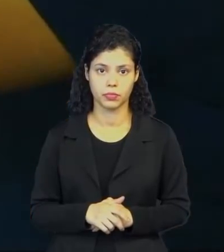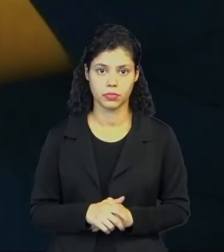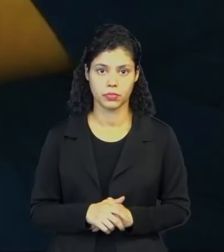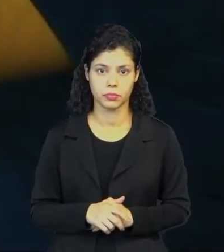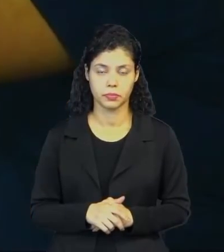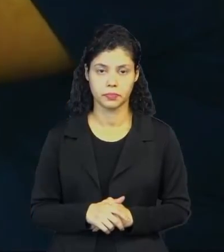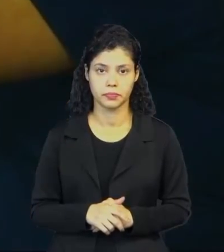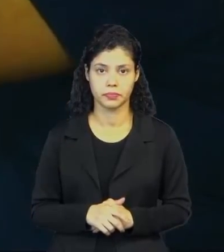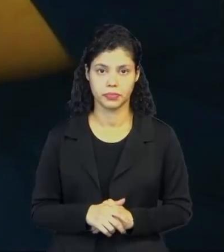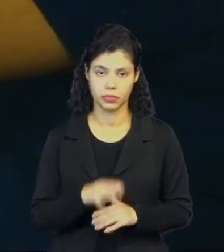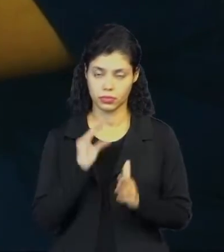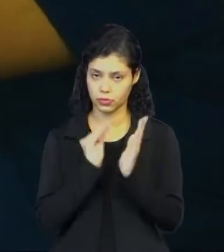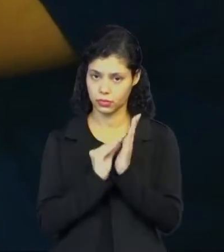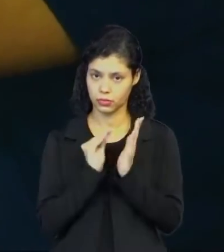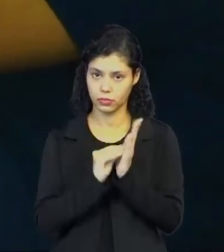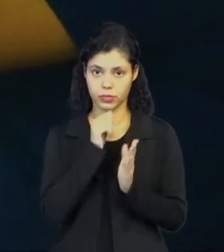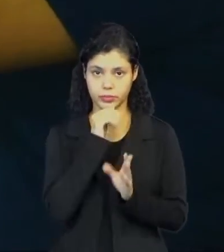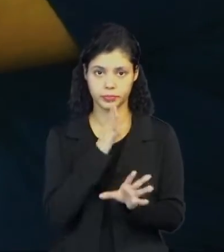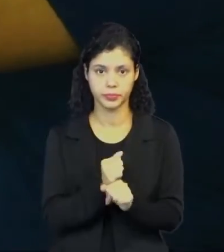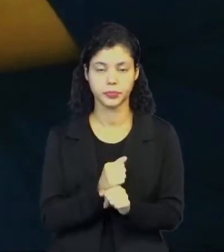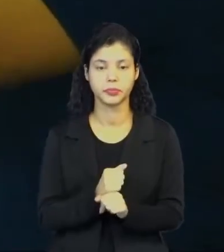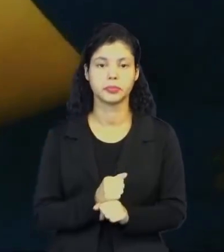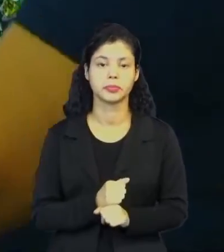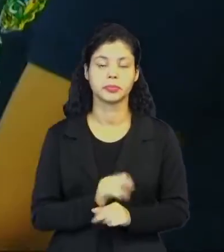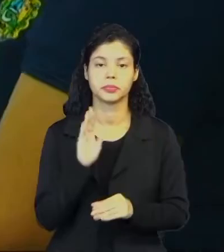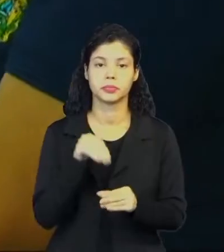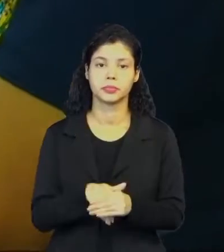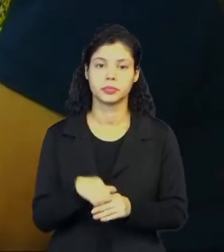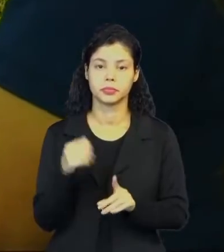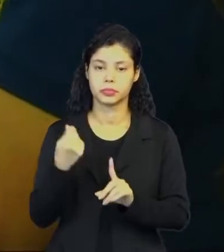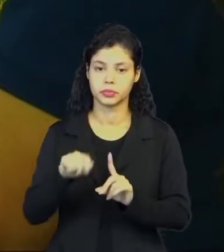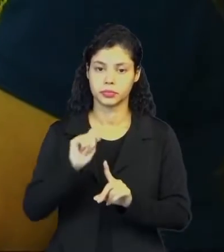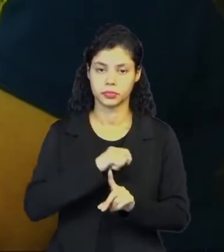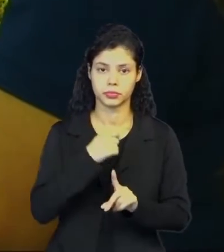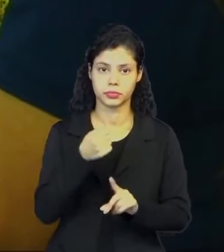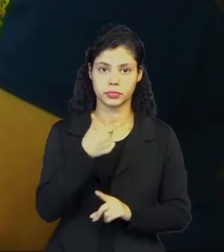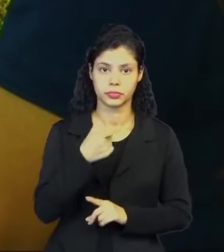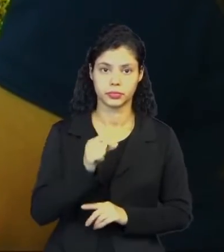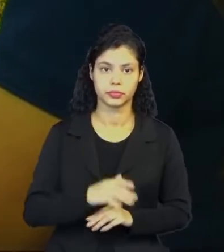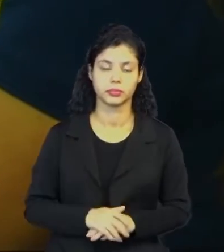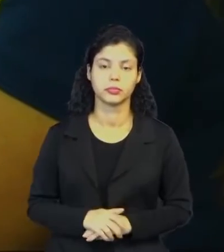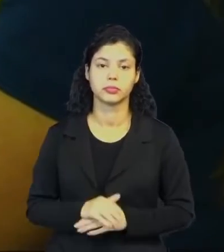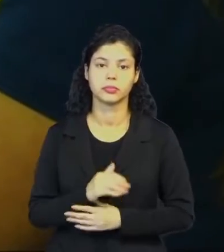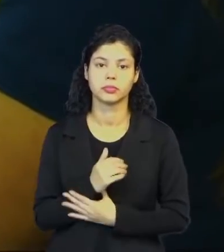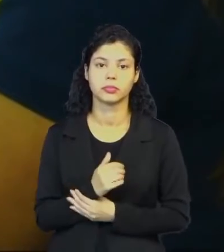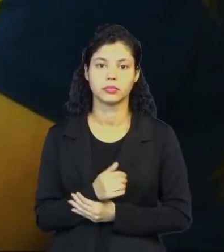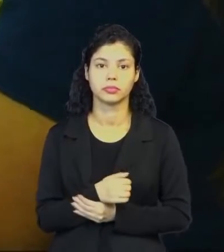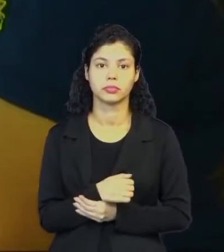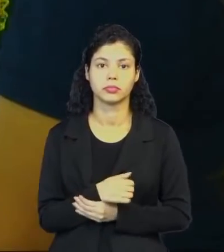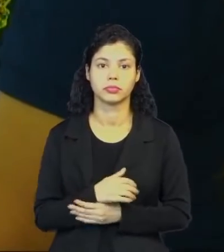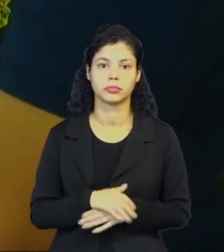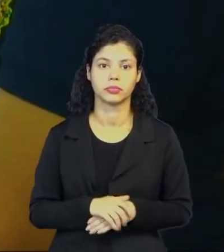Ok? Mas falta ainda somar a quantidade de voltas de banana, que é 20, ó.